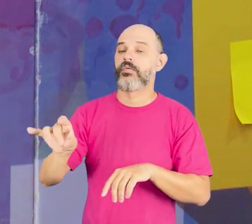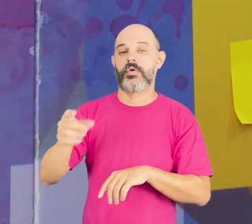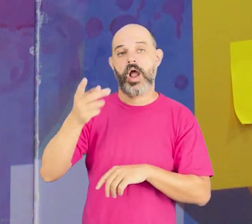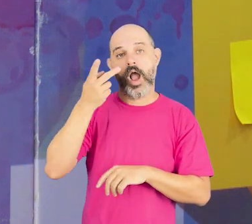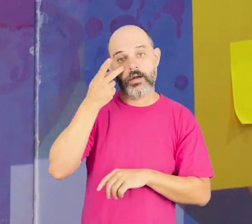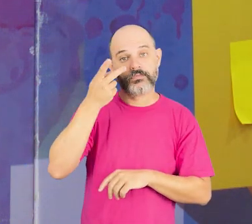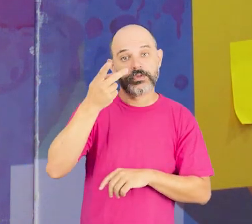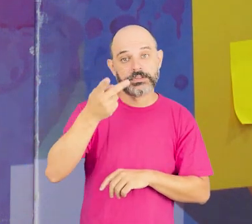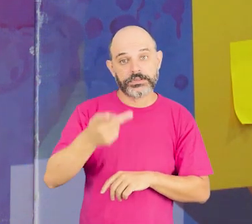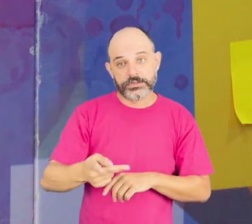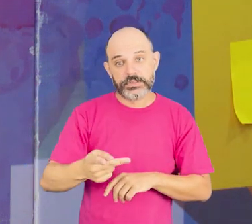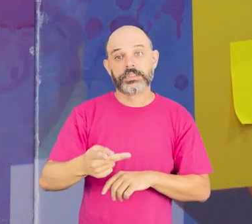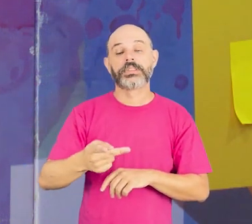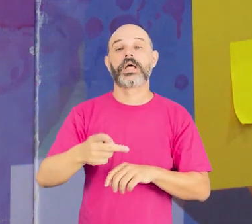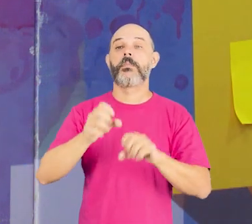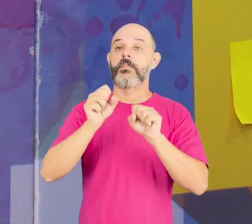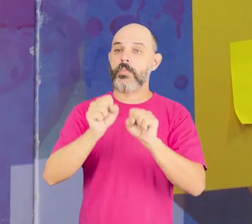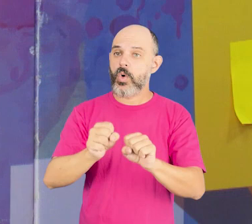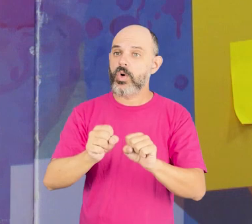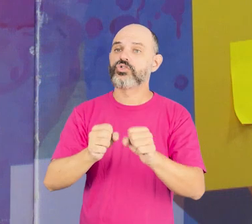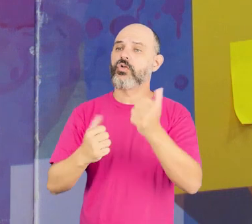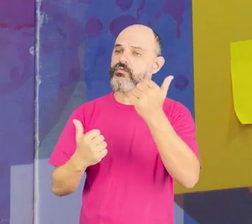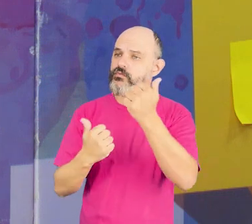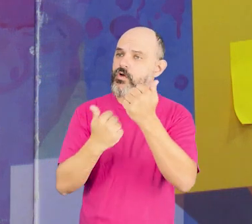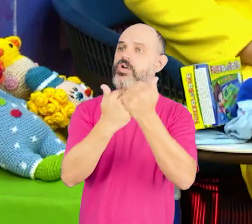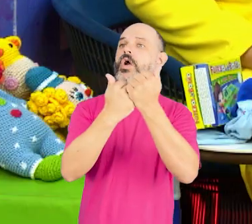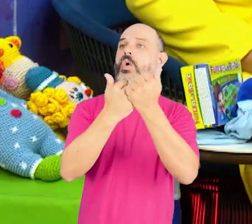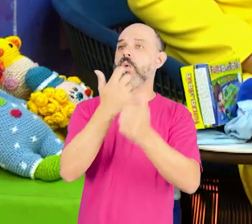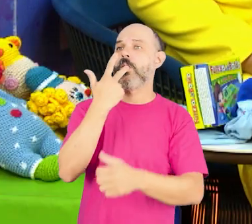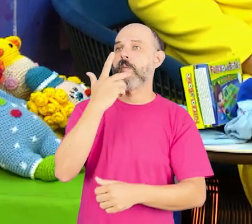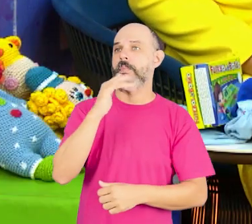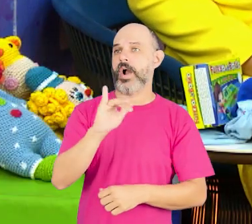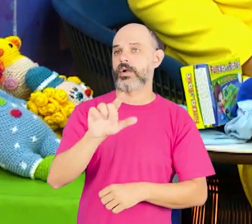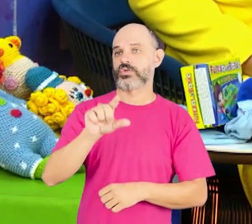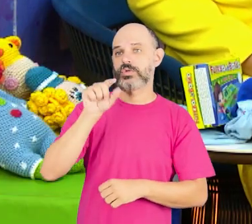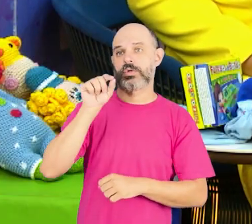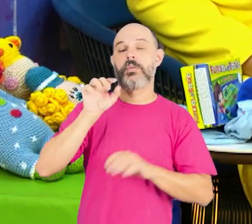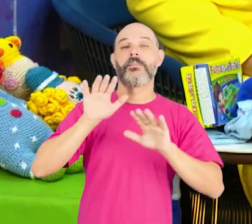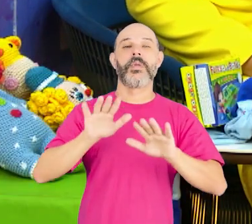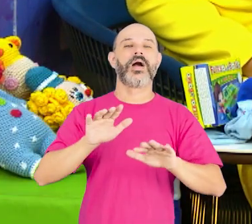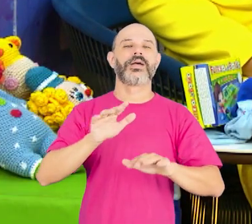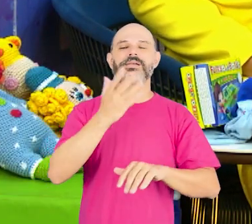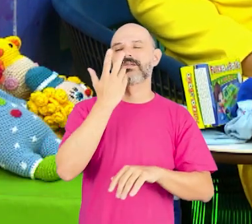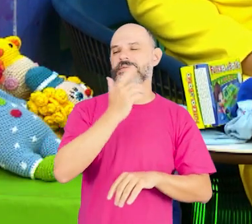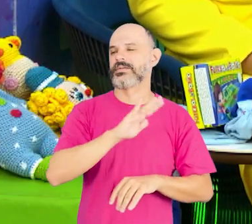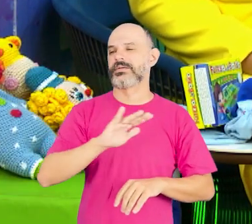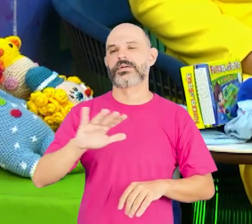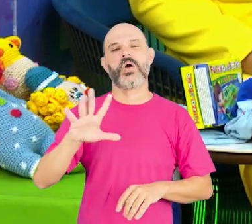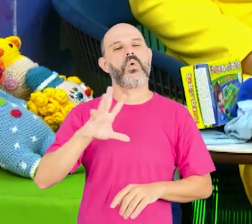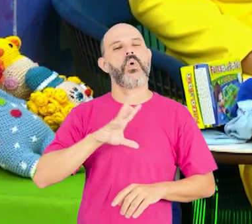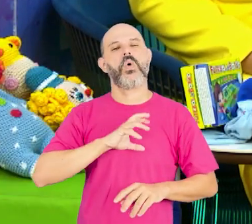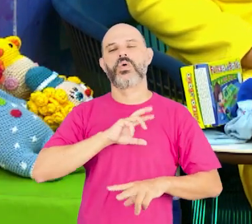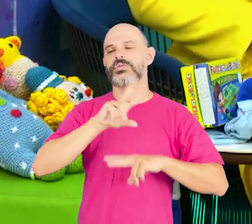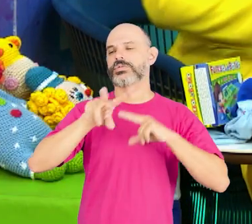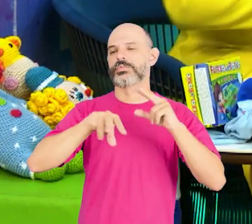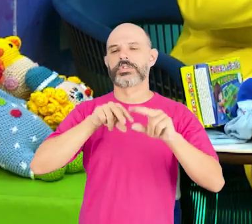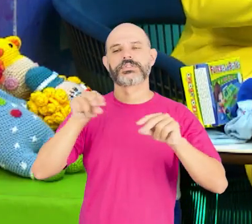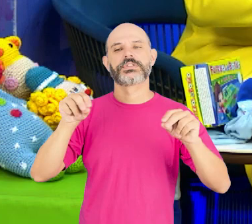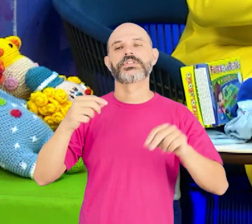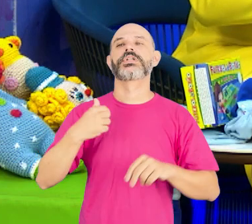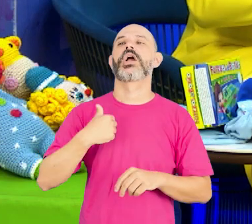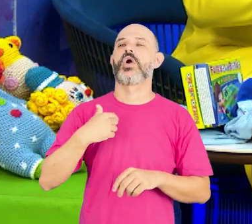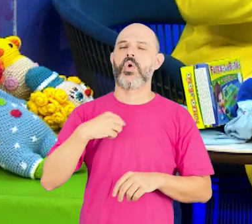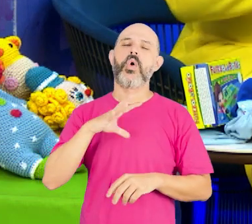visitas podem reforçar o que os pais escolheram. Mas crianças gostam tanto de presentes, e eu